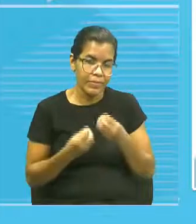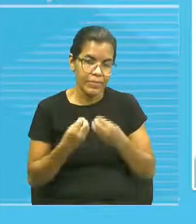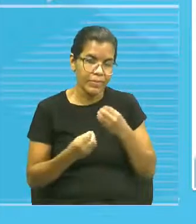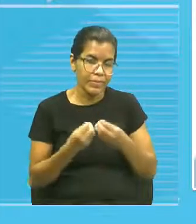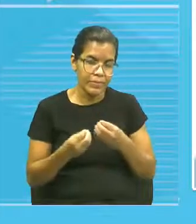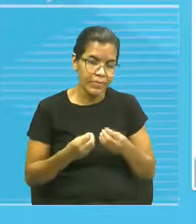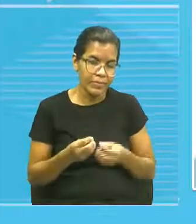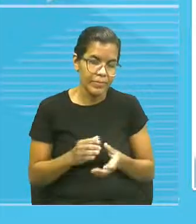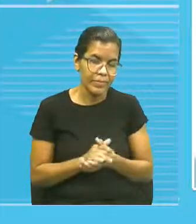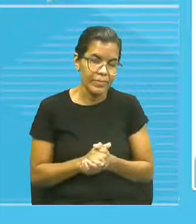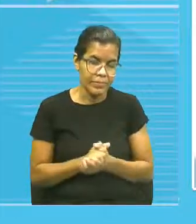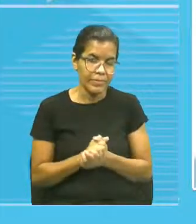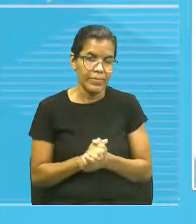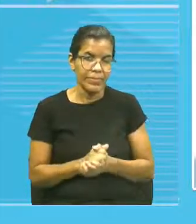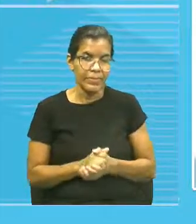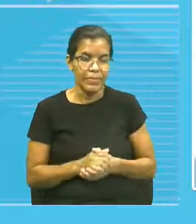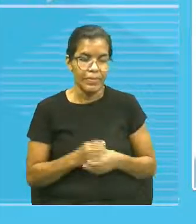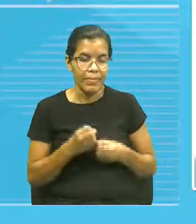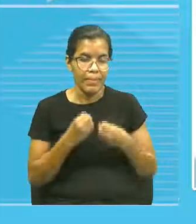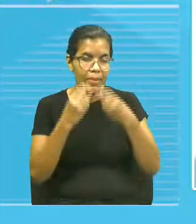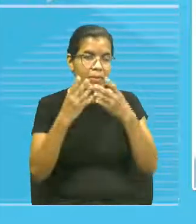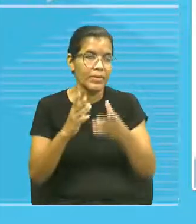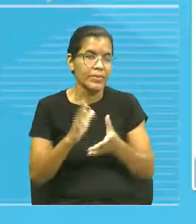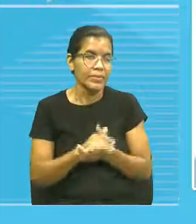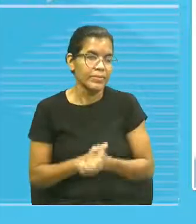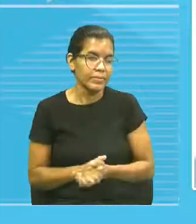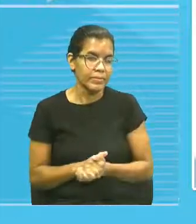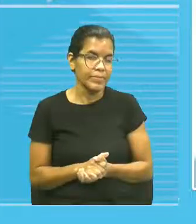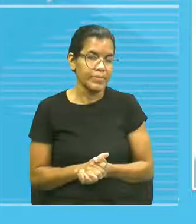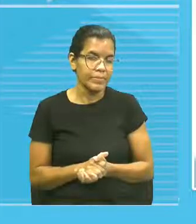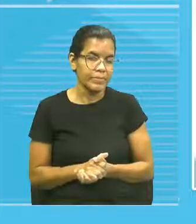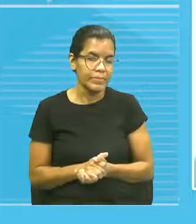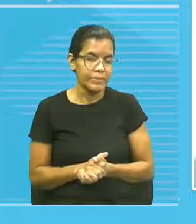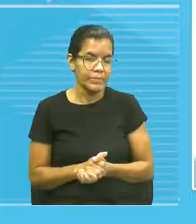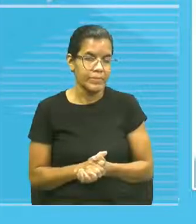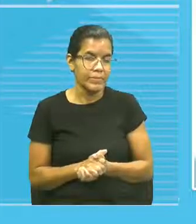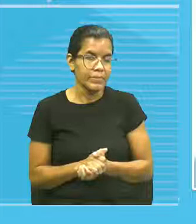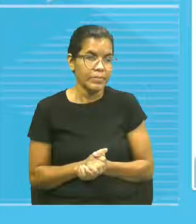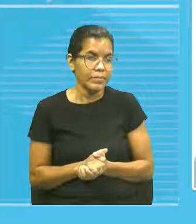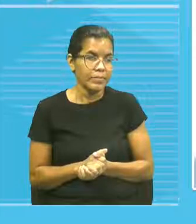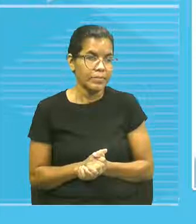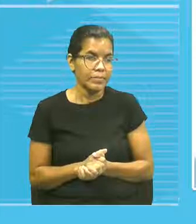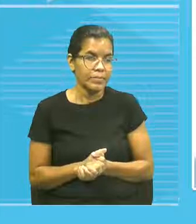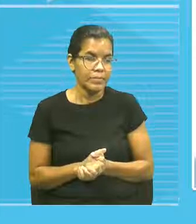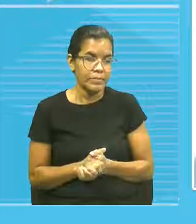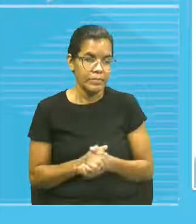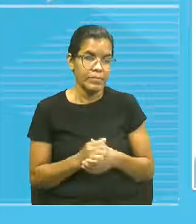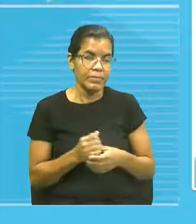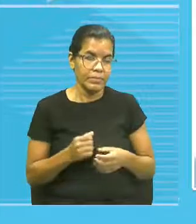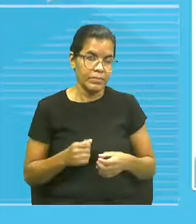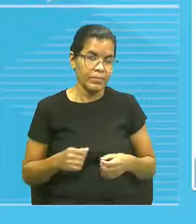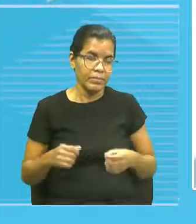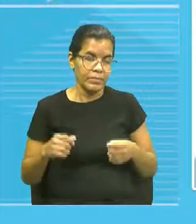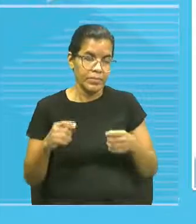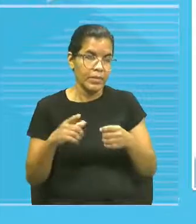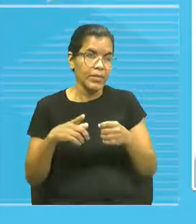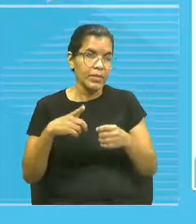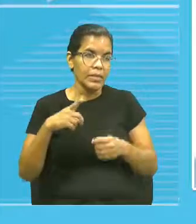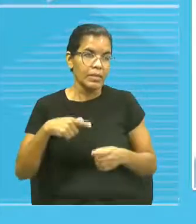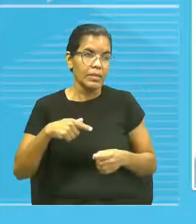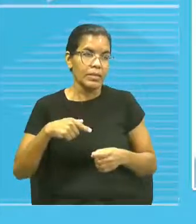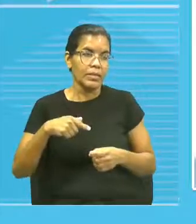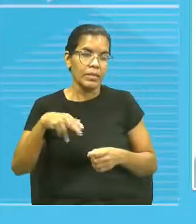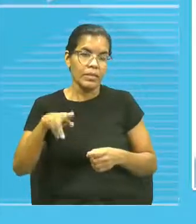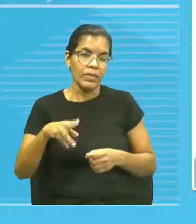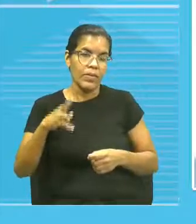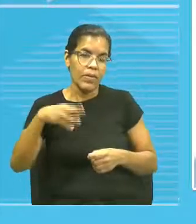não posso mais elogiar, não, tá bom? Achei. Veja lá o negócio do miojo. O valor energético do miojo. Bem para mim. Quem é que vai ver? A